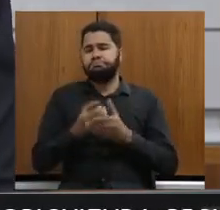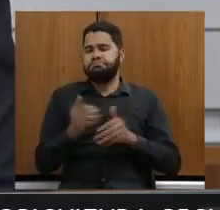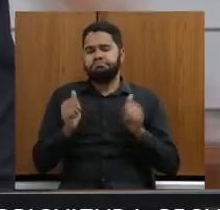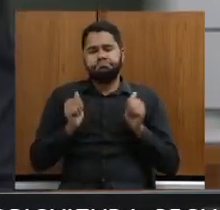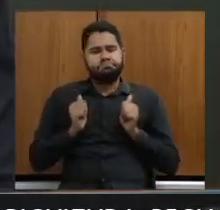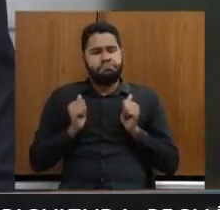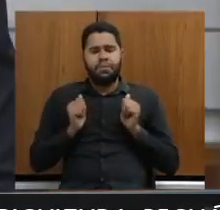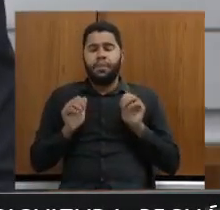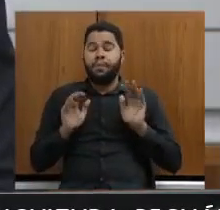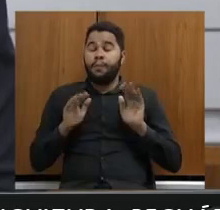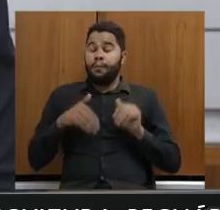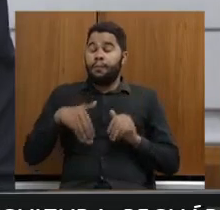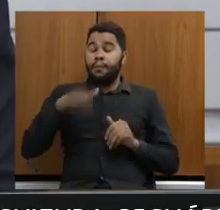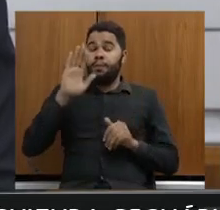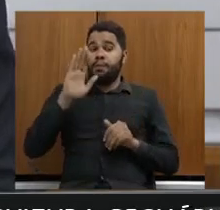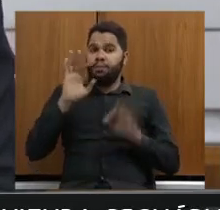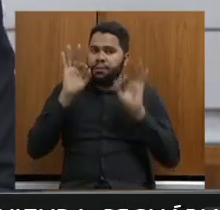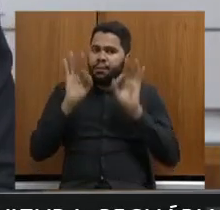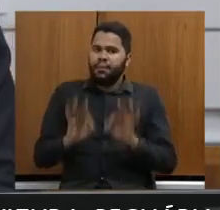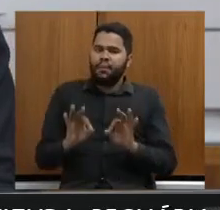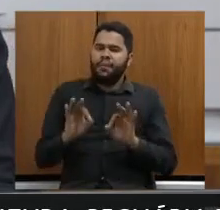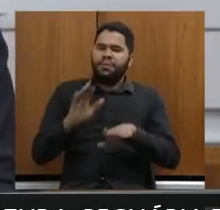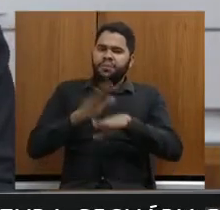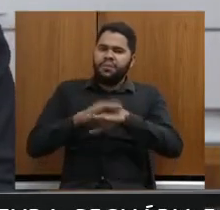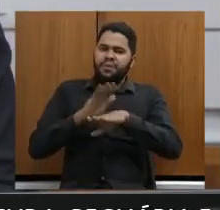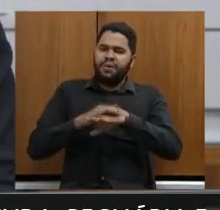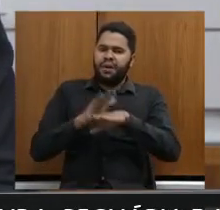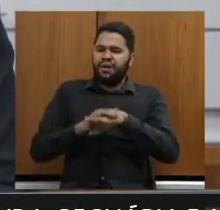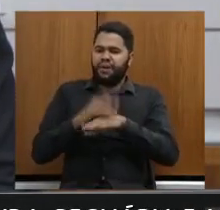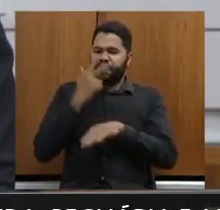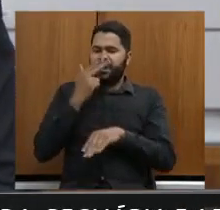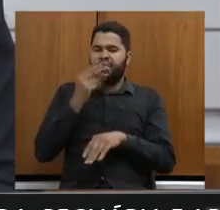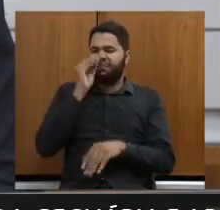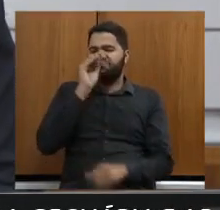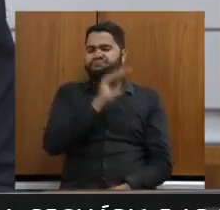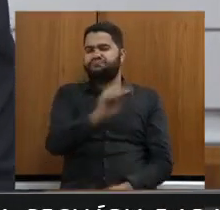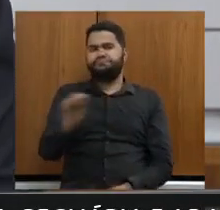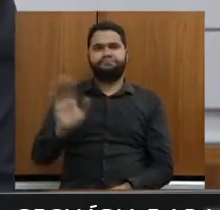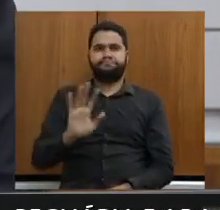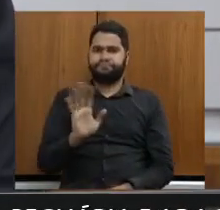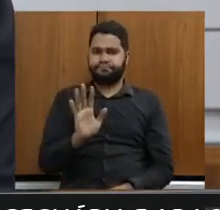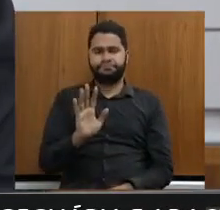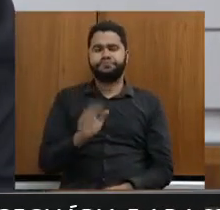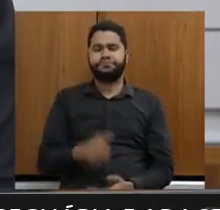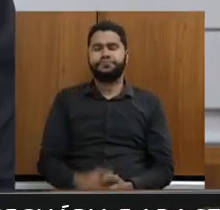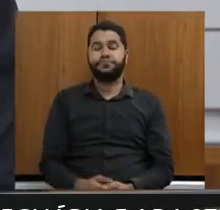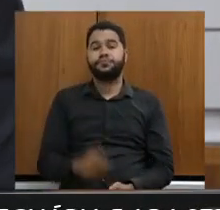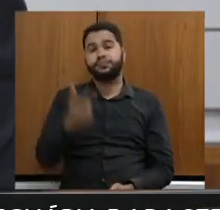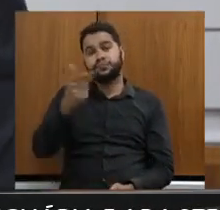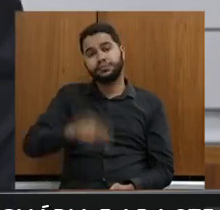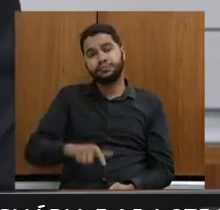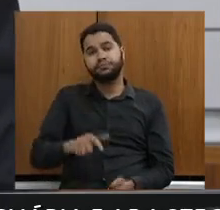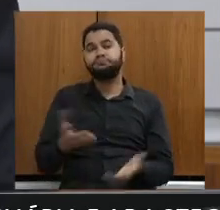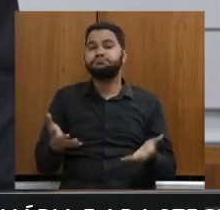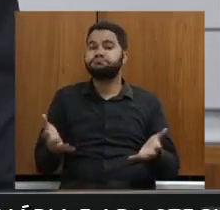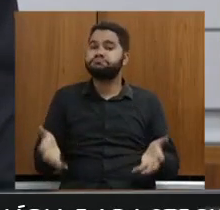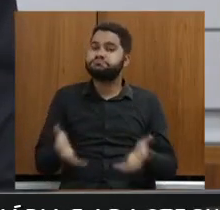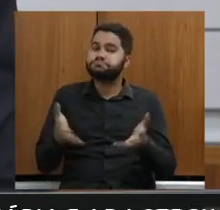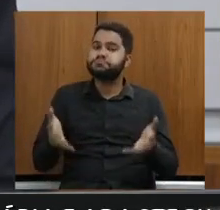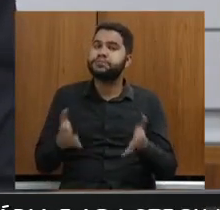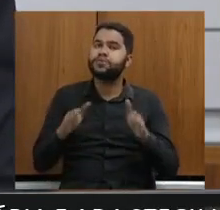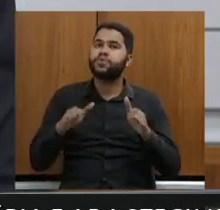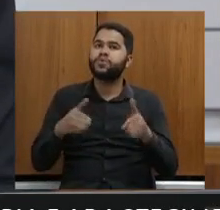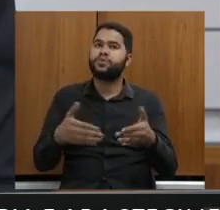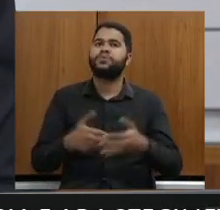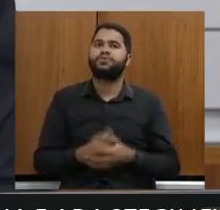não me interessa não interessa mais é ser realmente vai passar por cima do Consumidor nesse sentido então é apenas mais uma vez provocando para esse